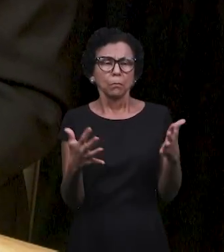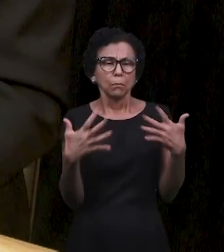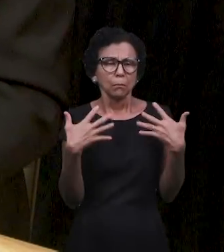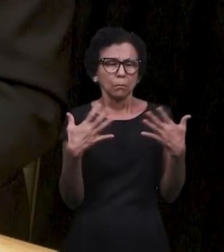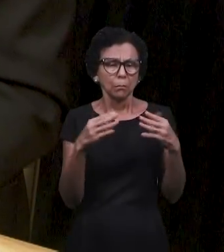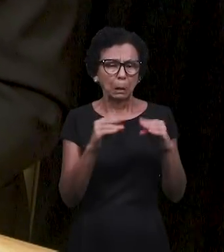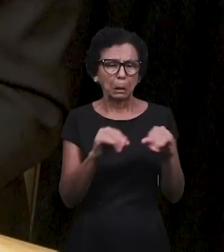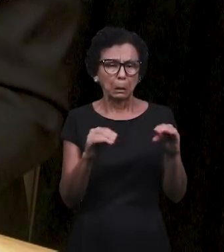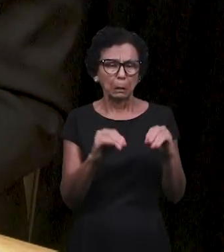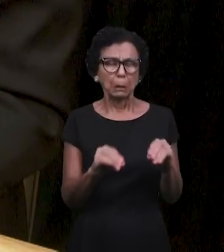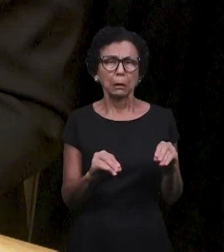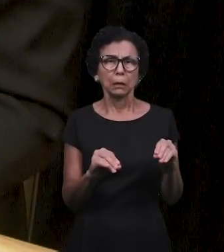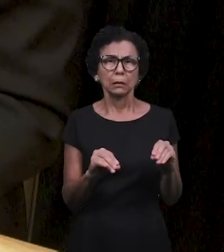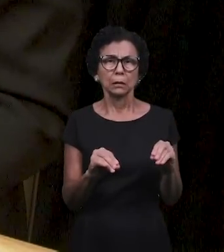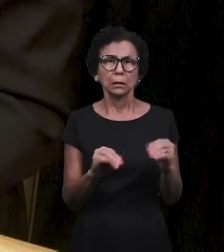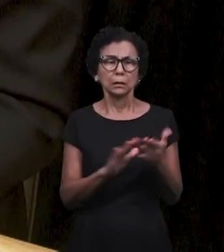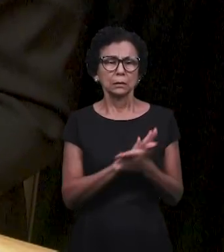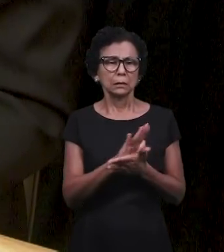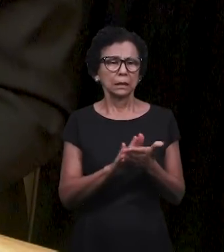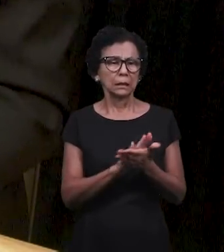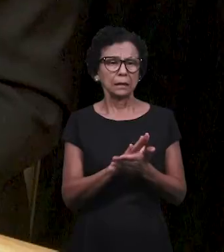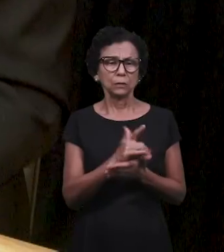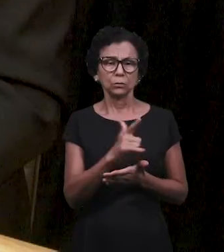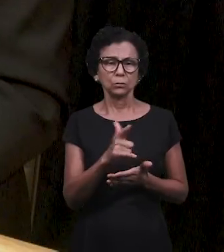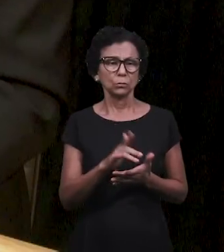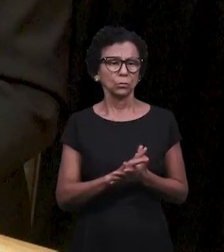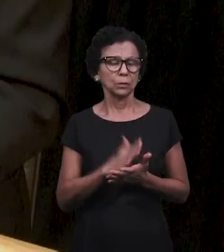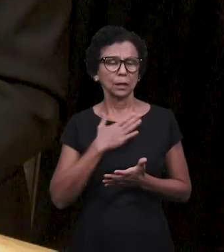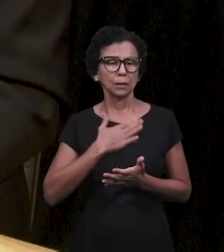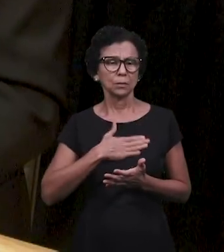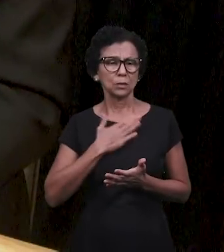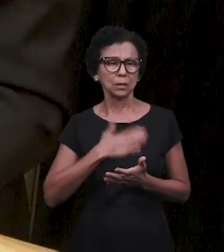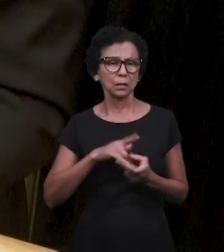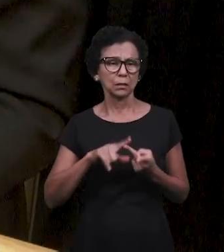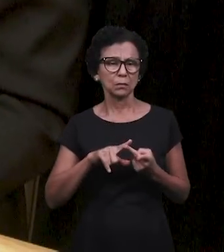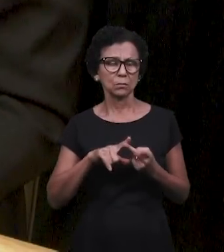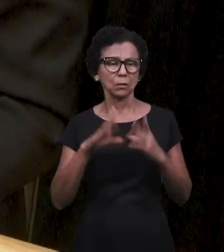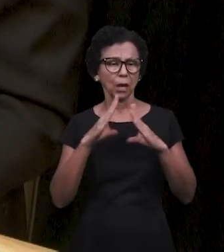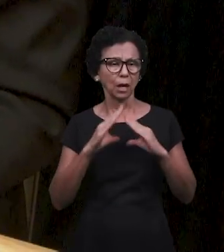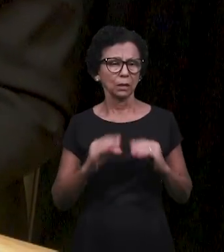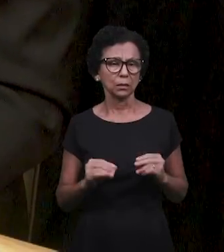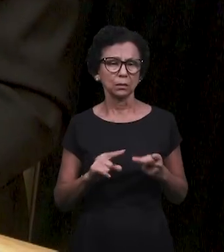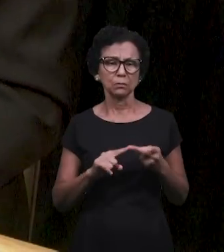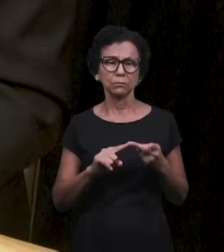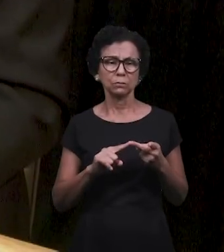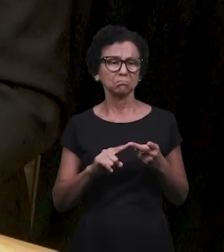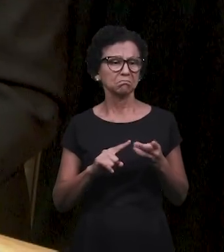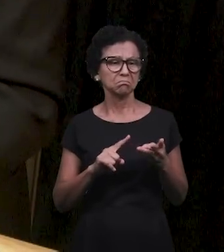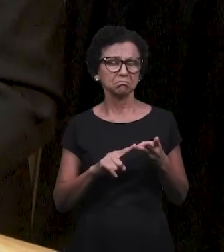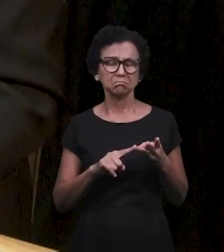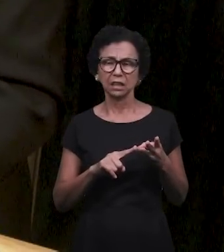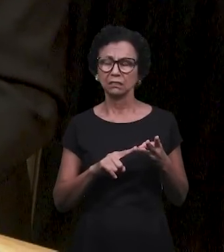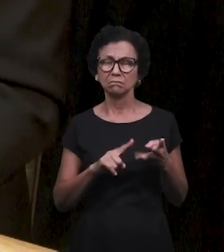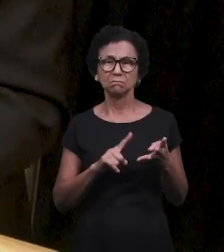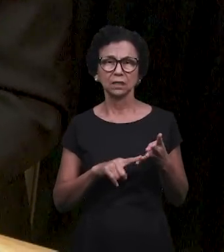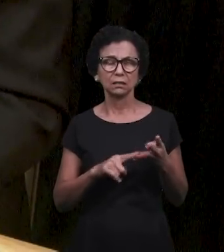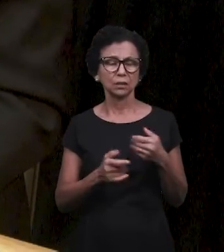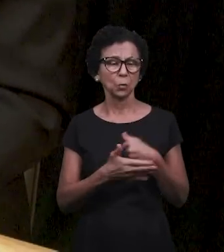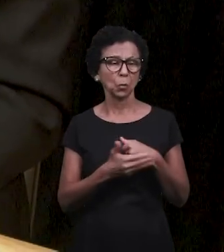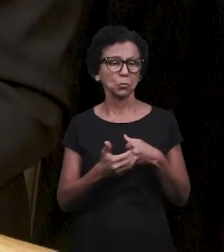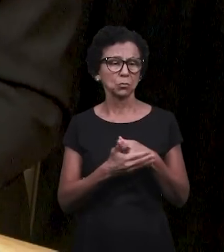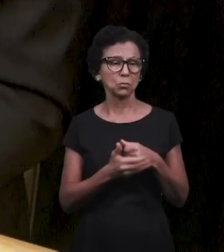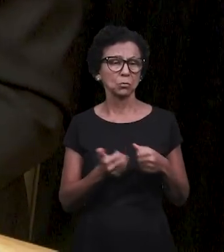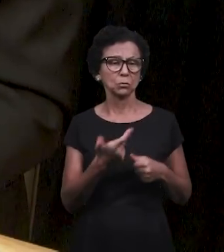não tem água, não tem descanso, não tem refrigério, não tem sombra, não tem o fogo